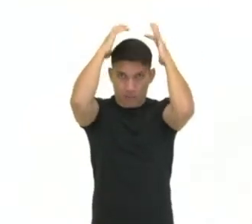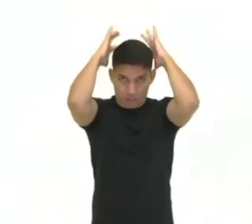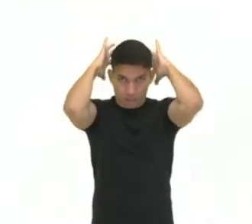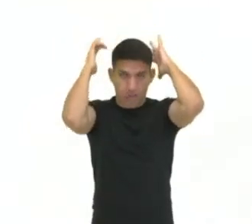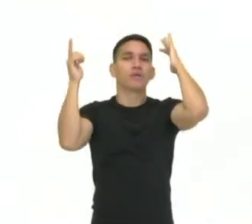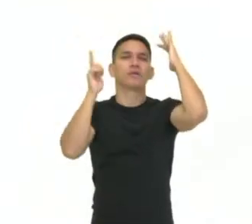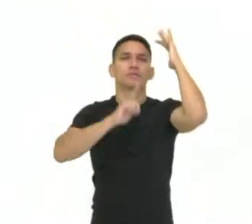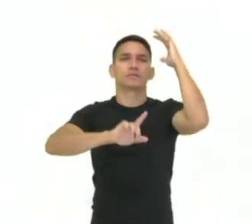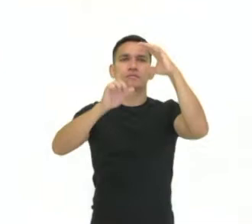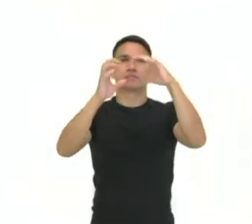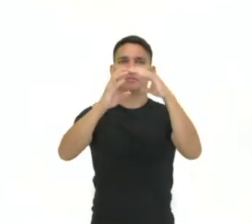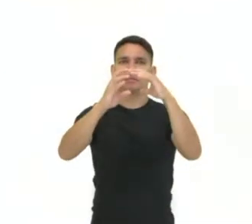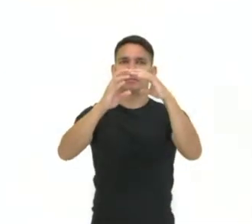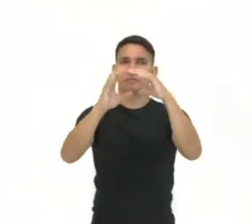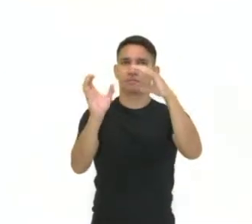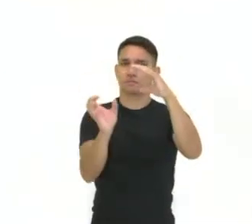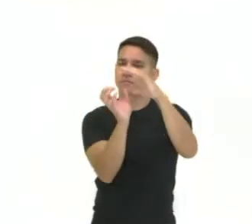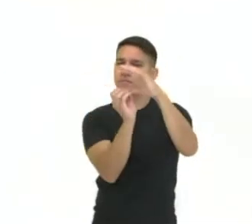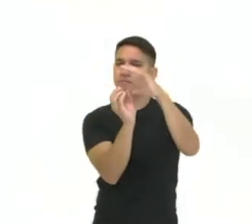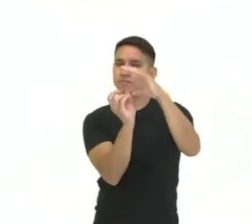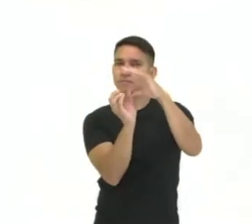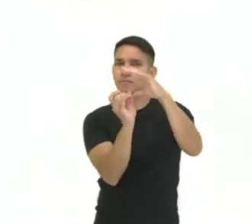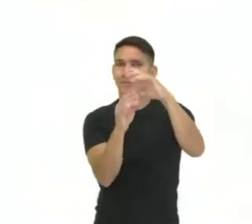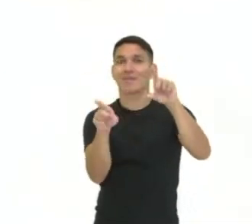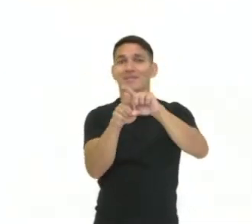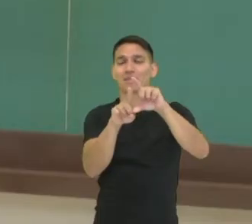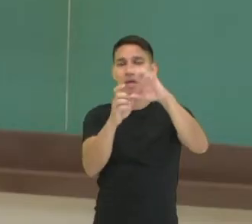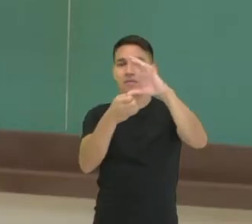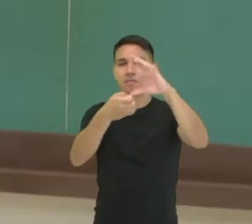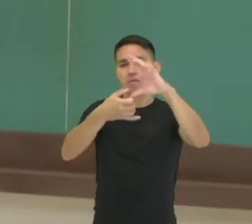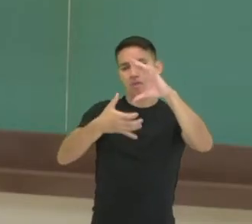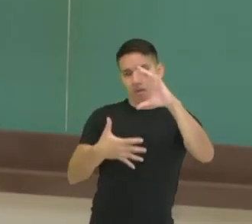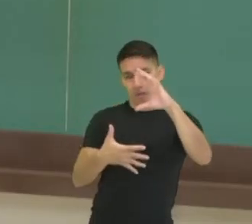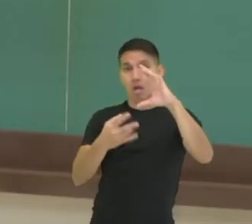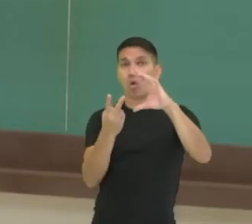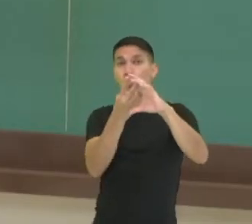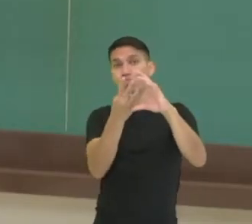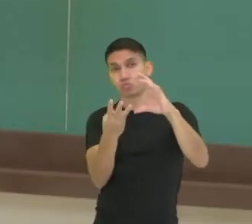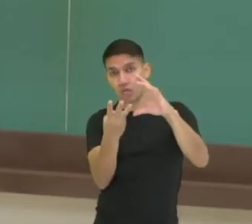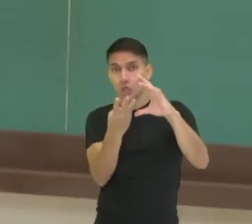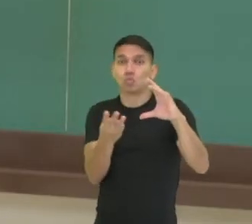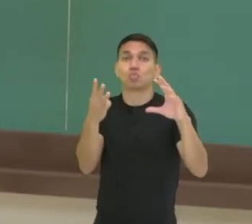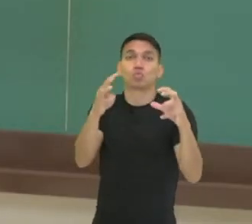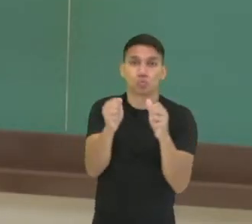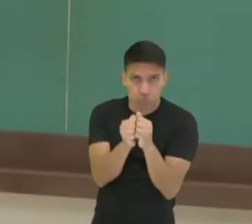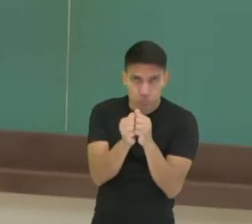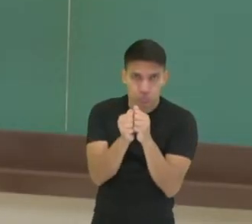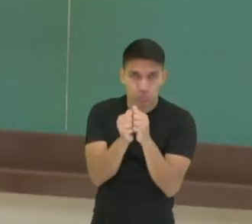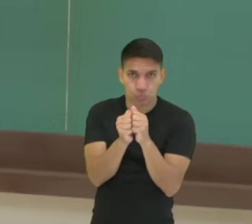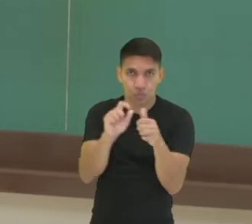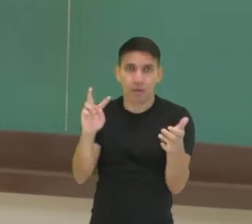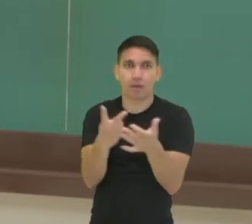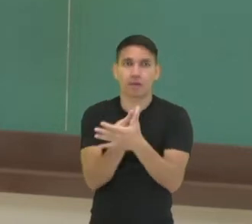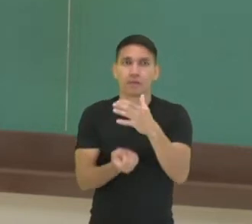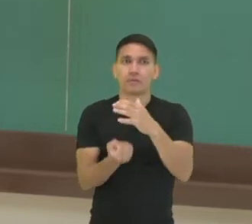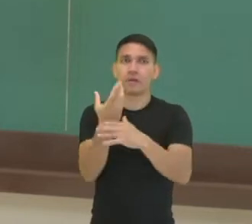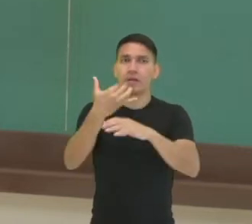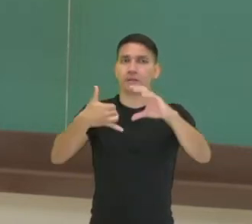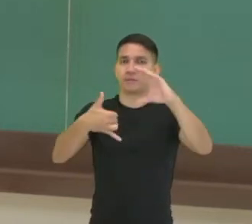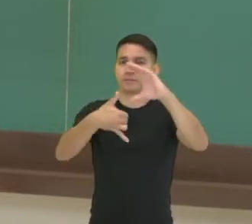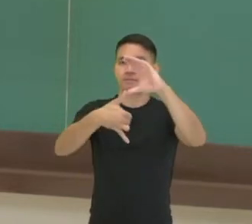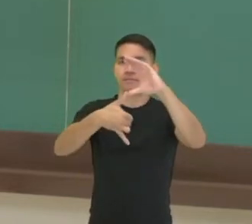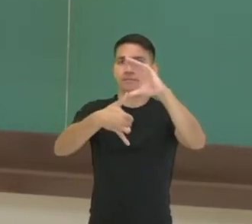o cerebelo e o tronco encefálico. Esses três juntos formam o que nós chamamos